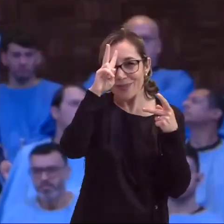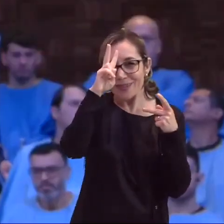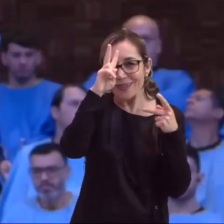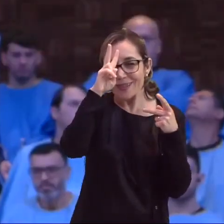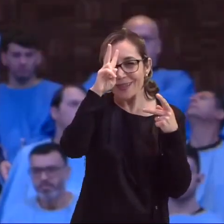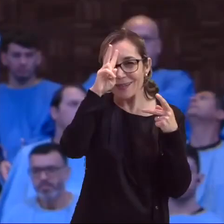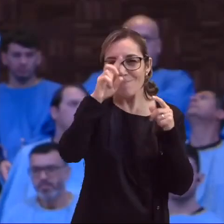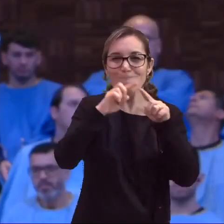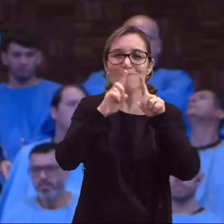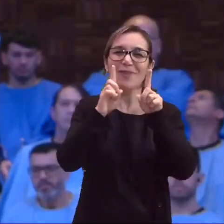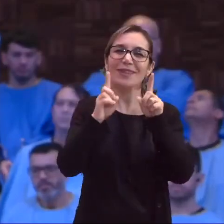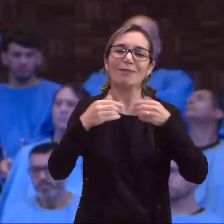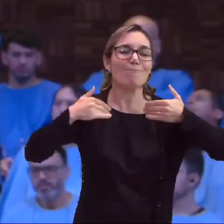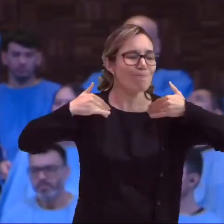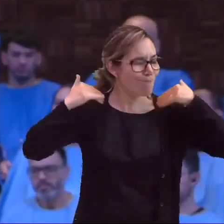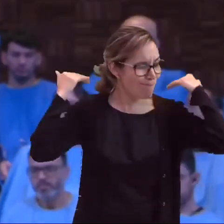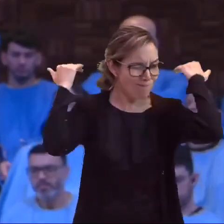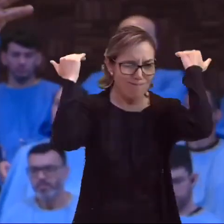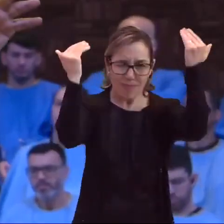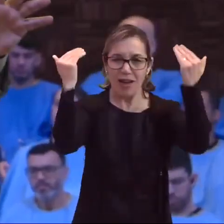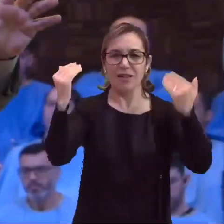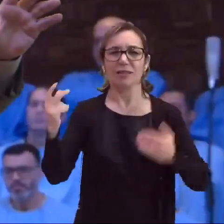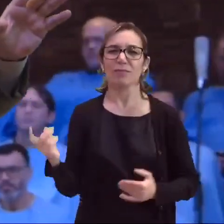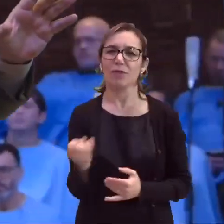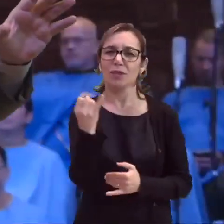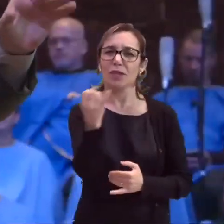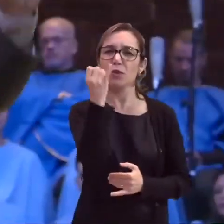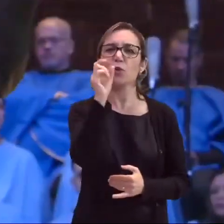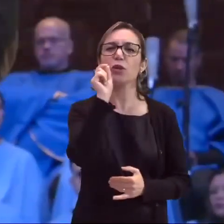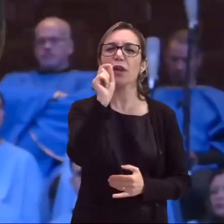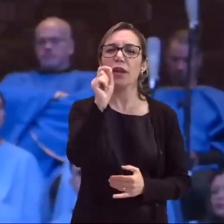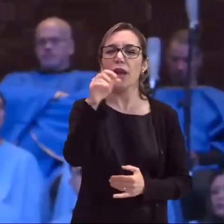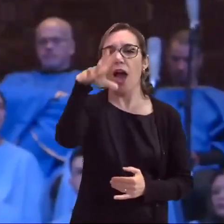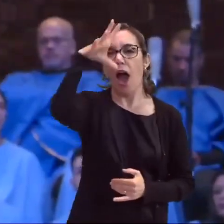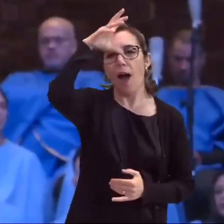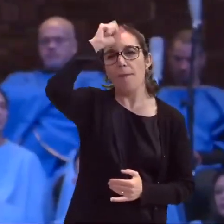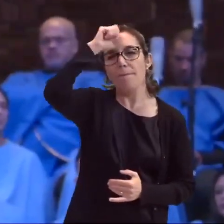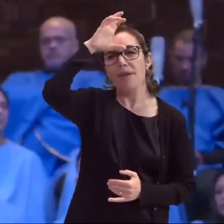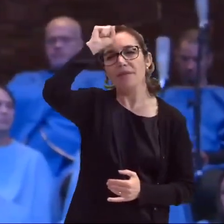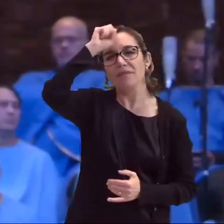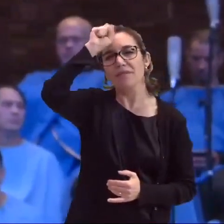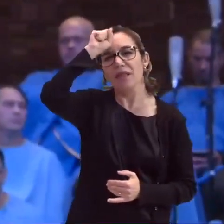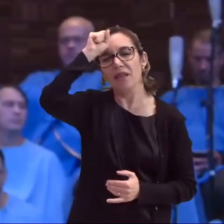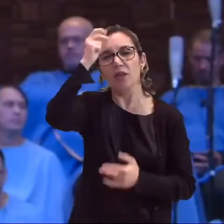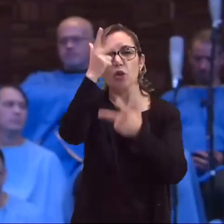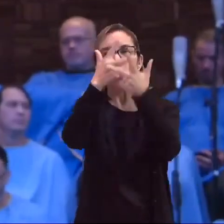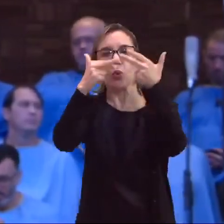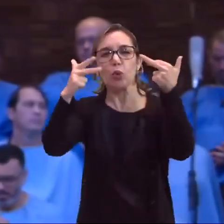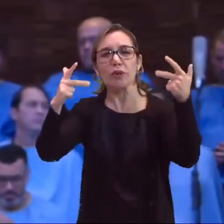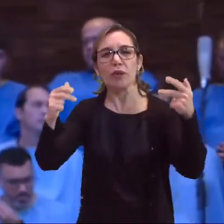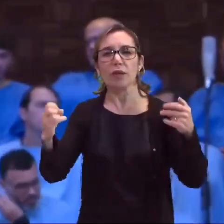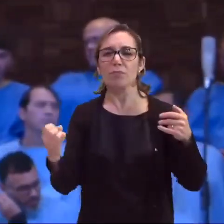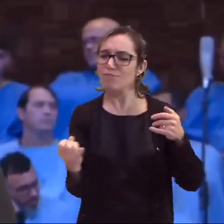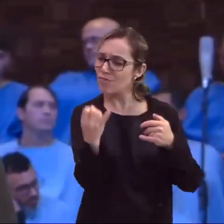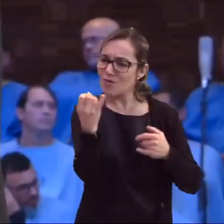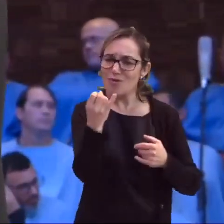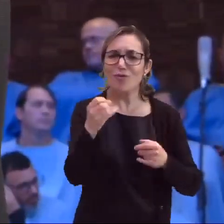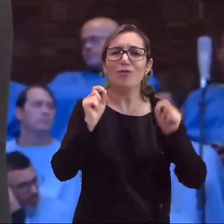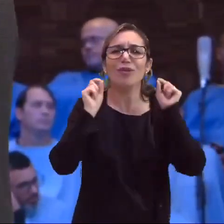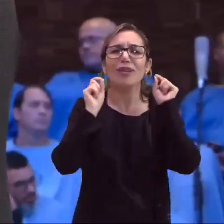comunhão com ele vamos ficar de pé e o couro vai cantar a